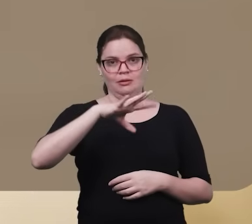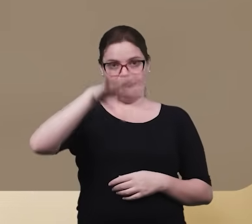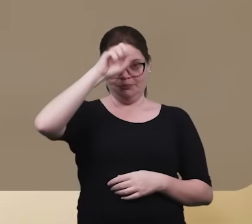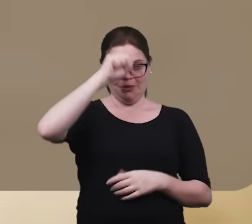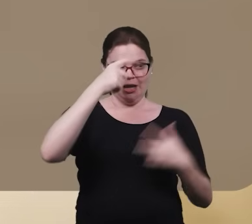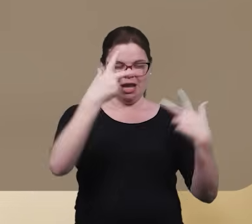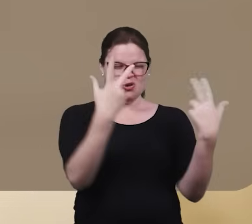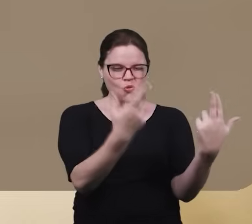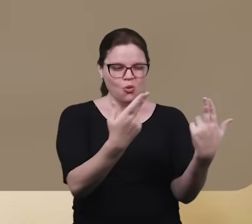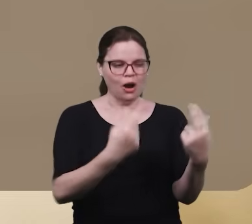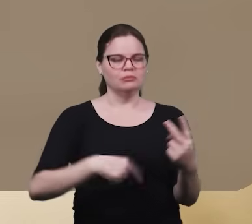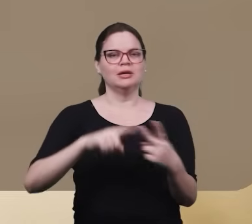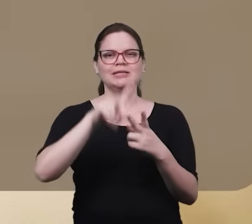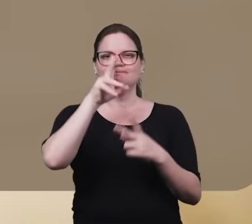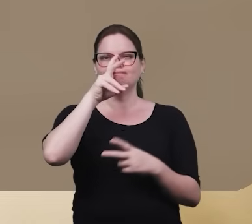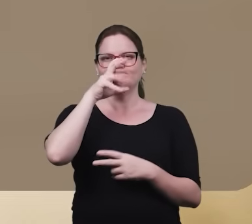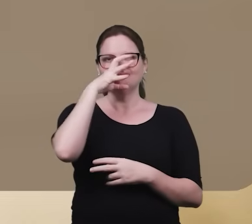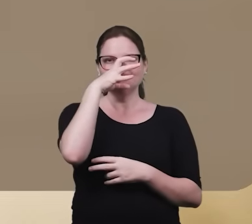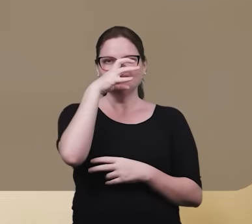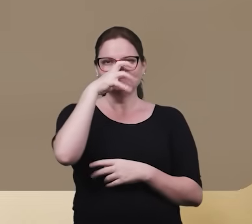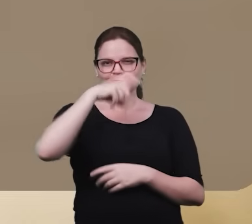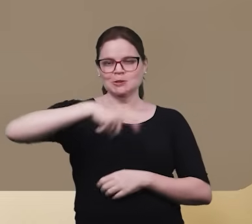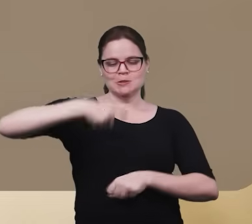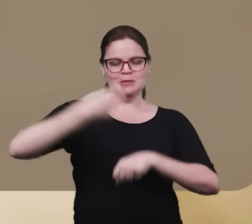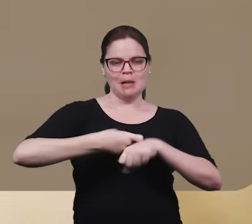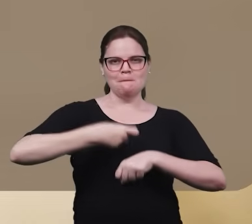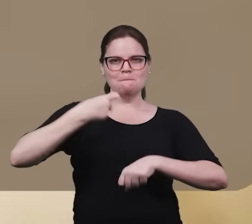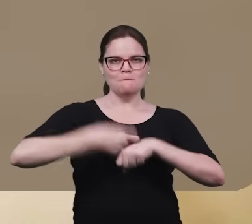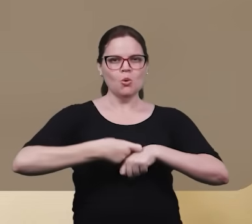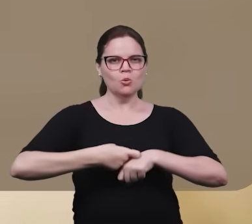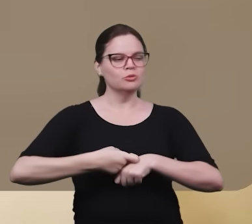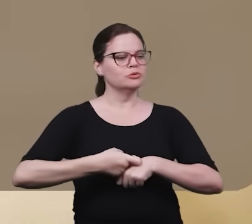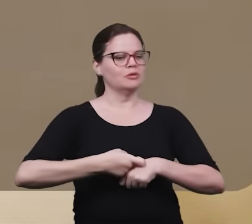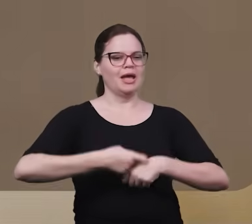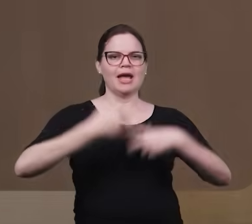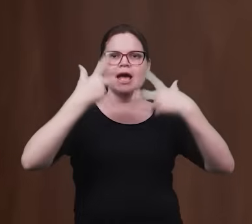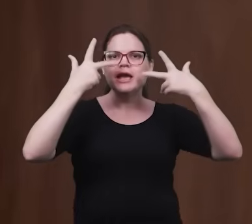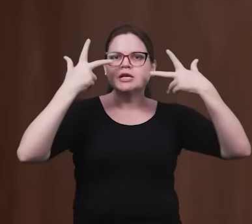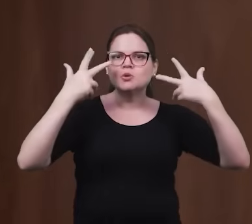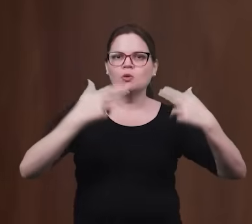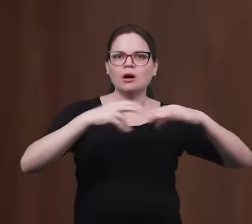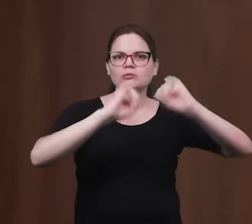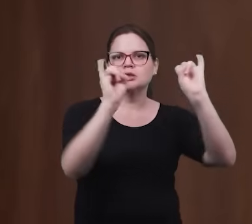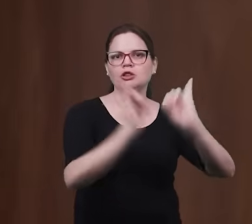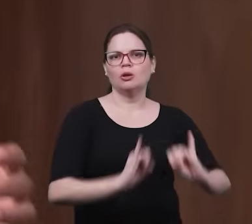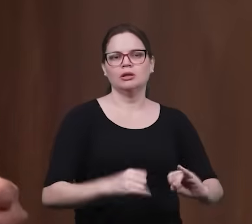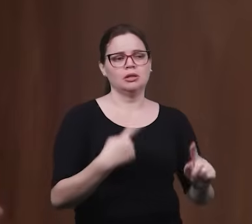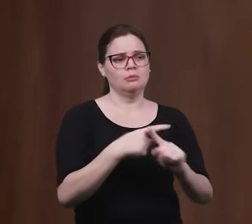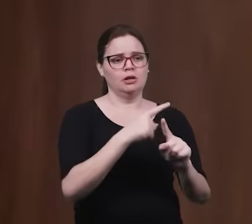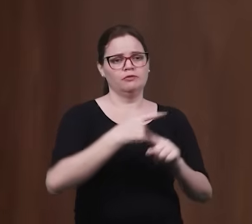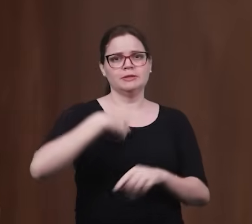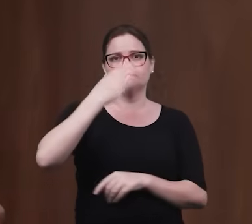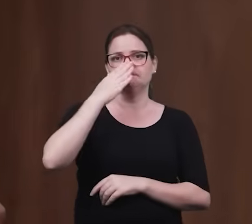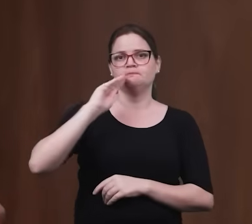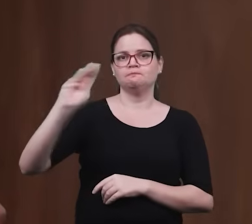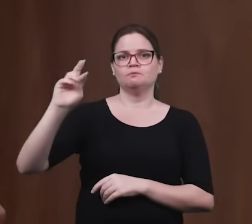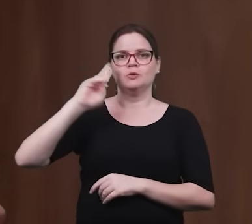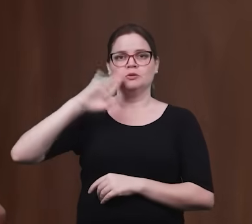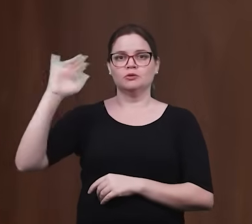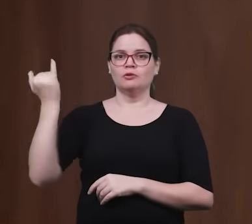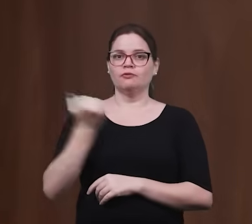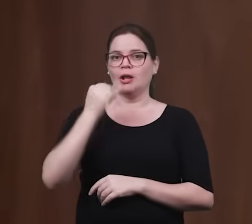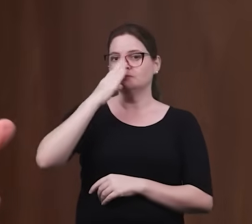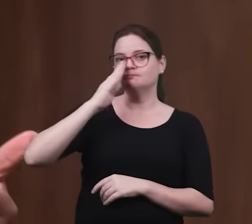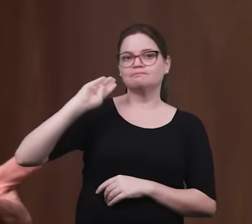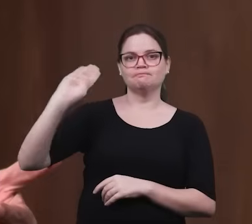idolatria, porquanto tu rejeitaste a palavra do Senhor. Então veja, idolatria, esse conceito,